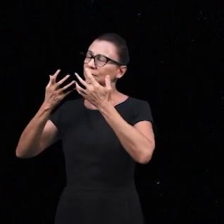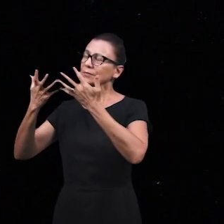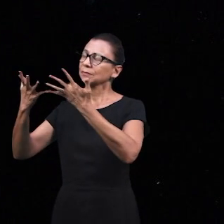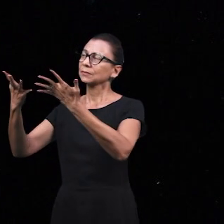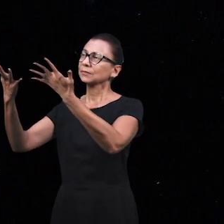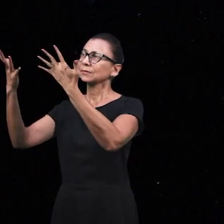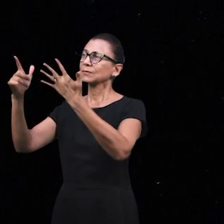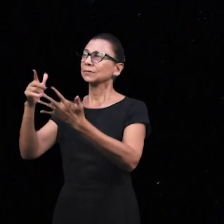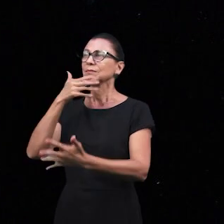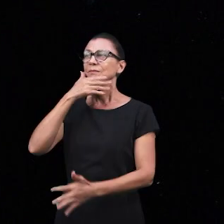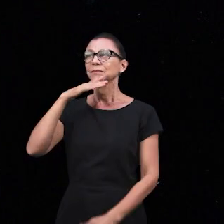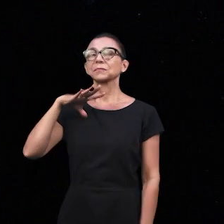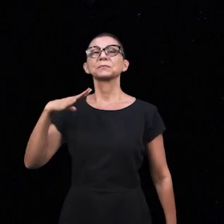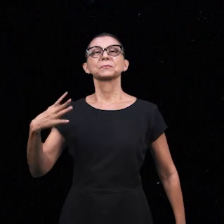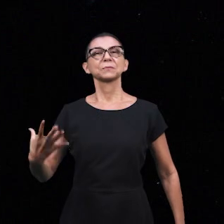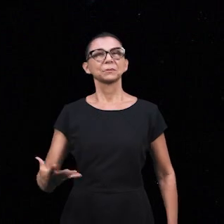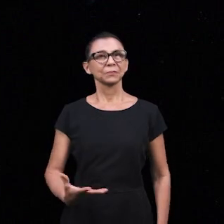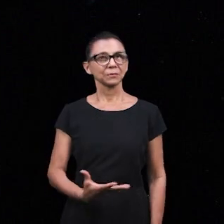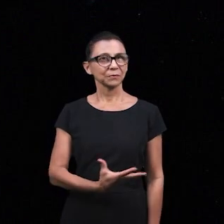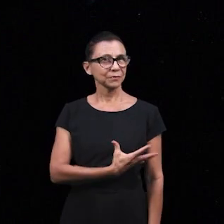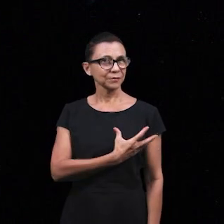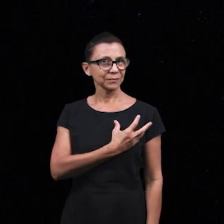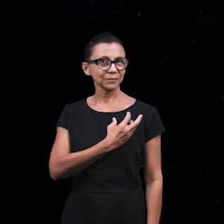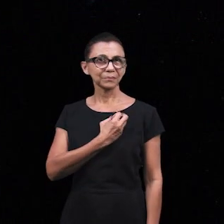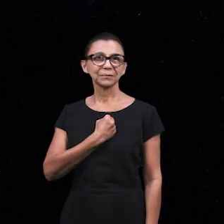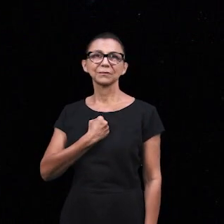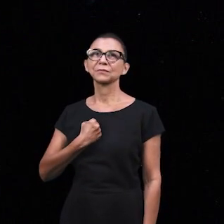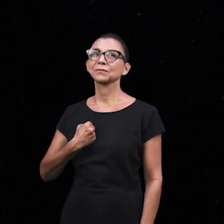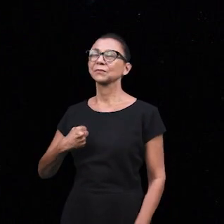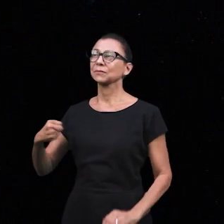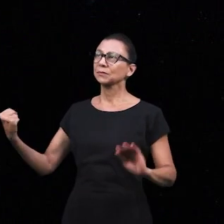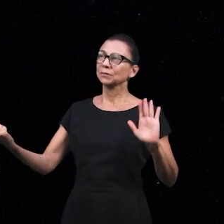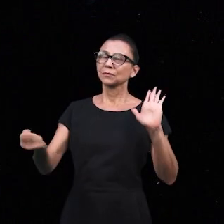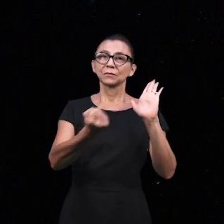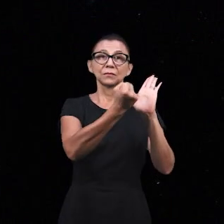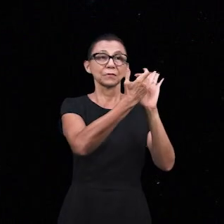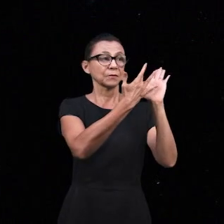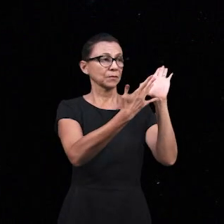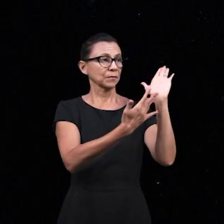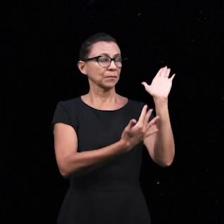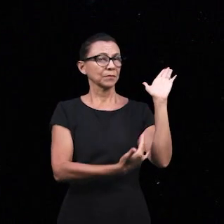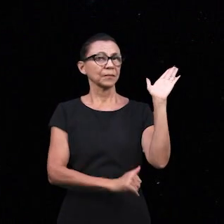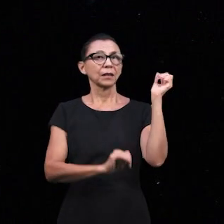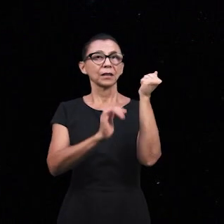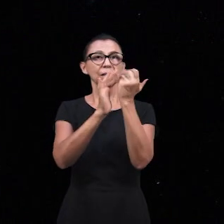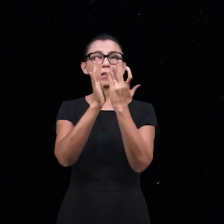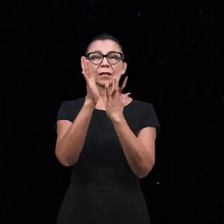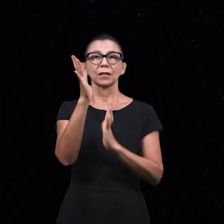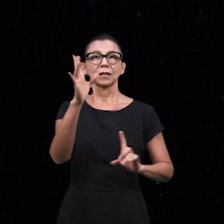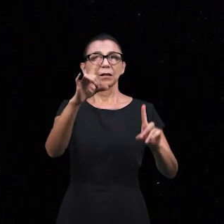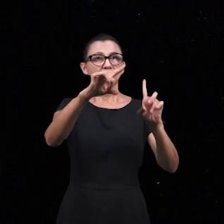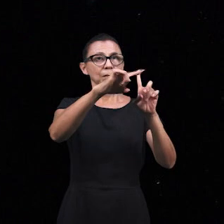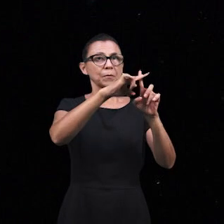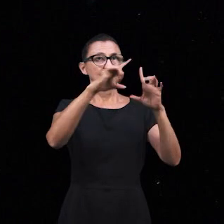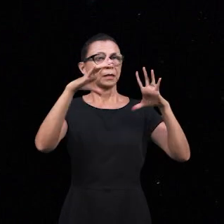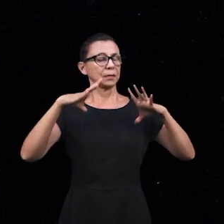meu Salvador. Já me lavou teu sangue